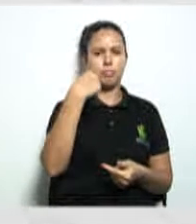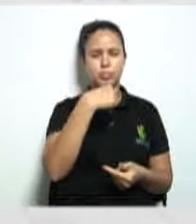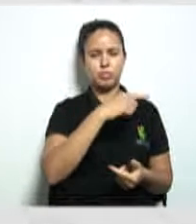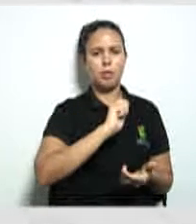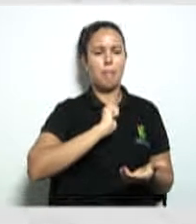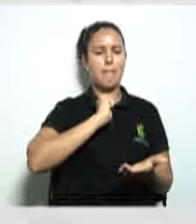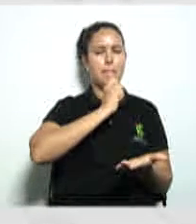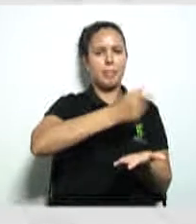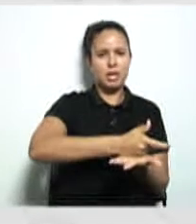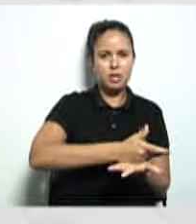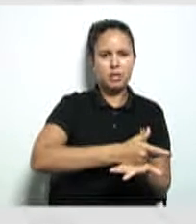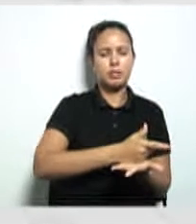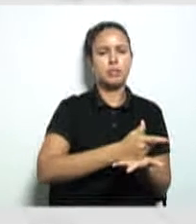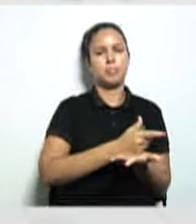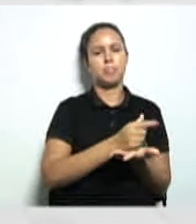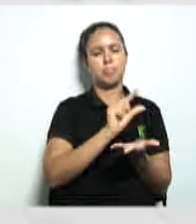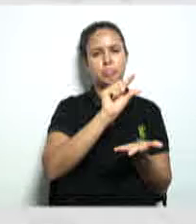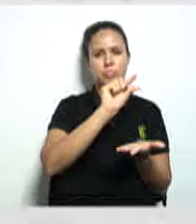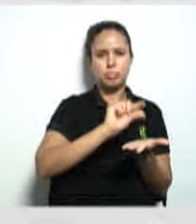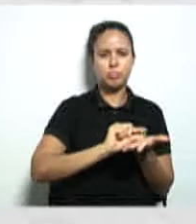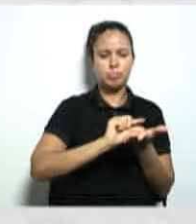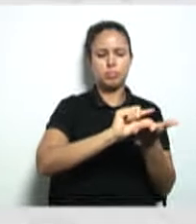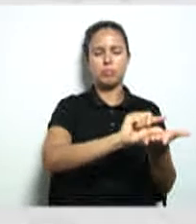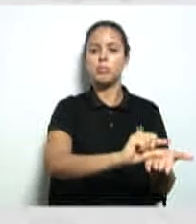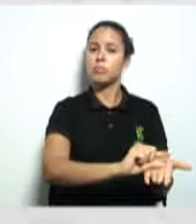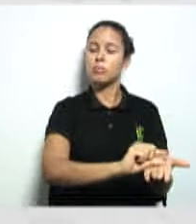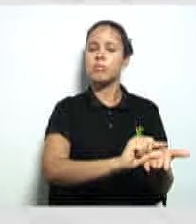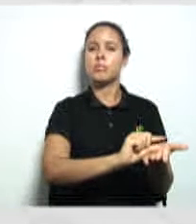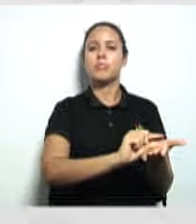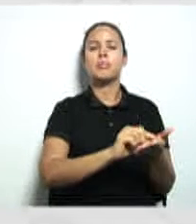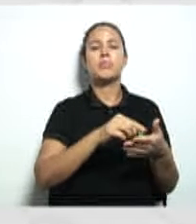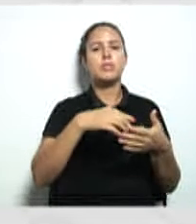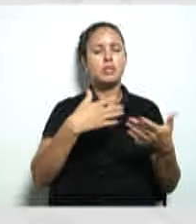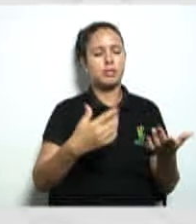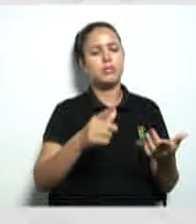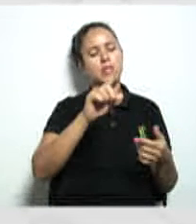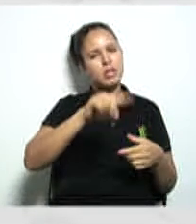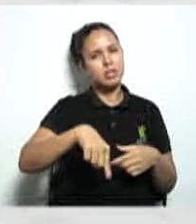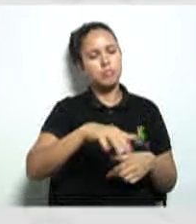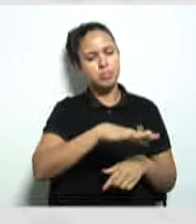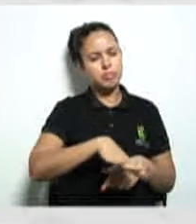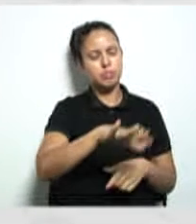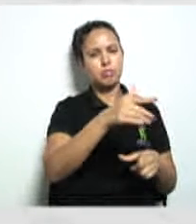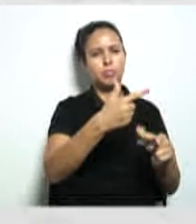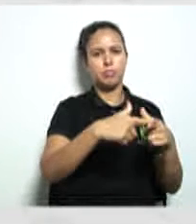Então, são esses pontos aqui, essas mazelas